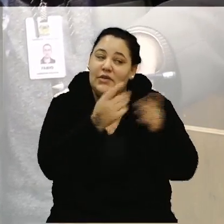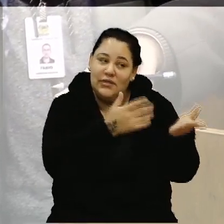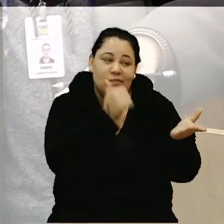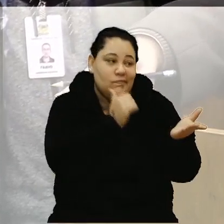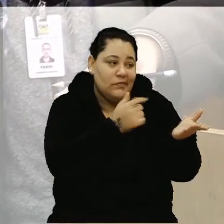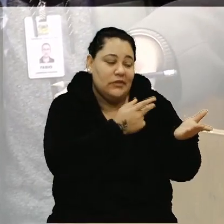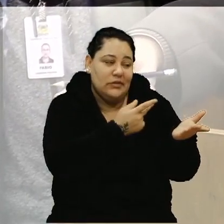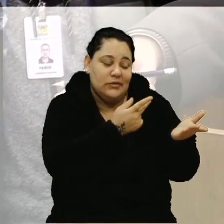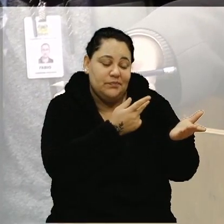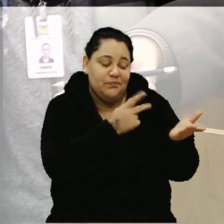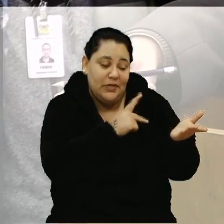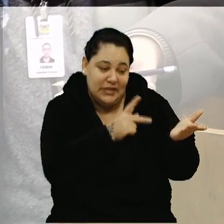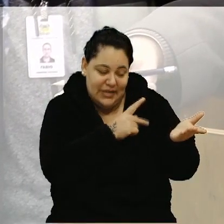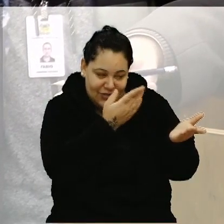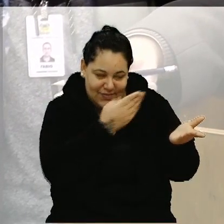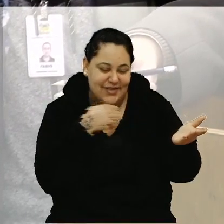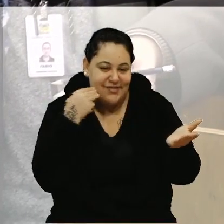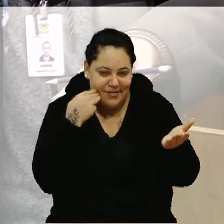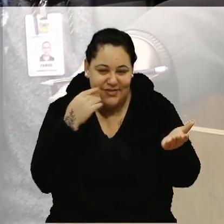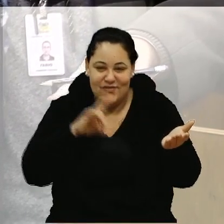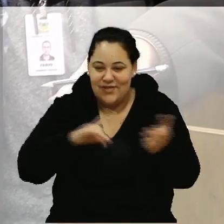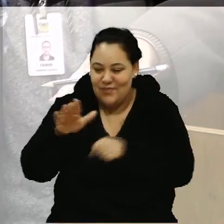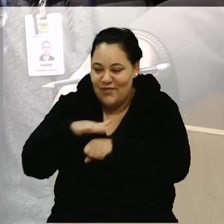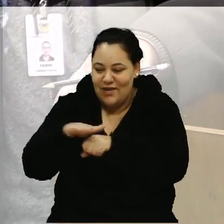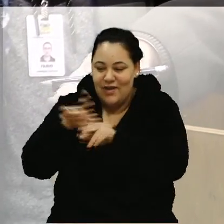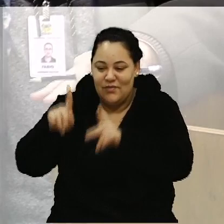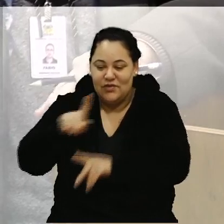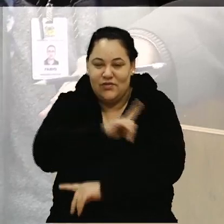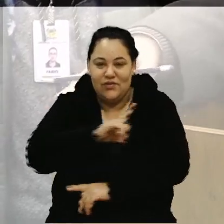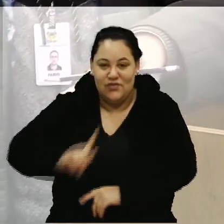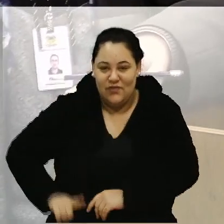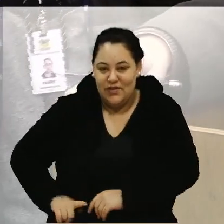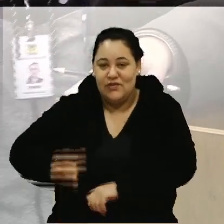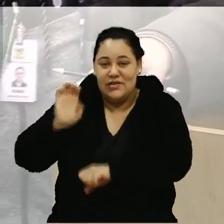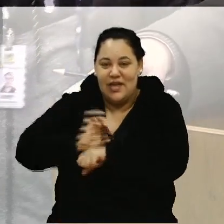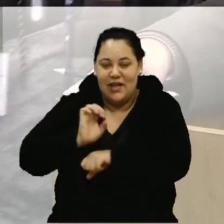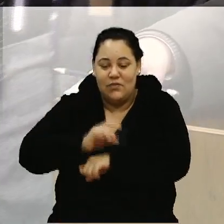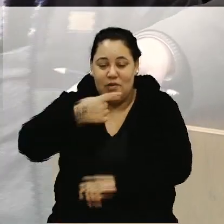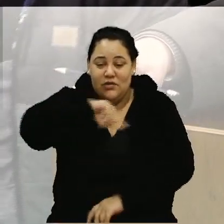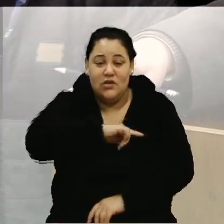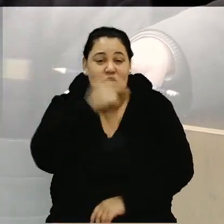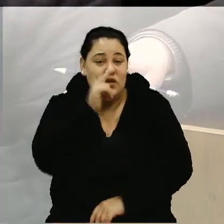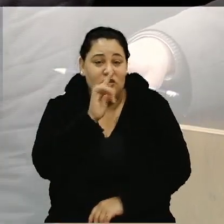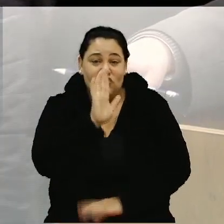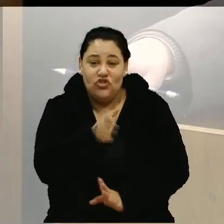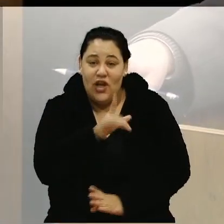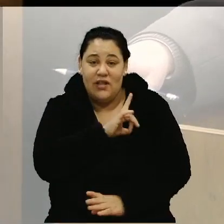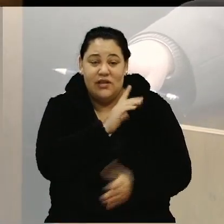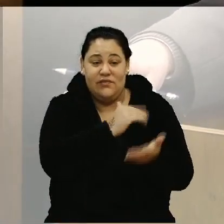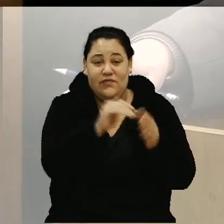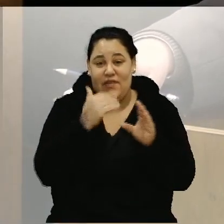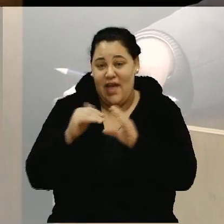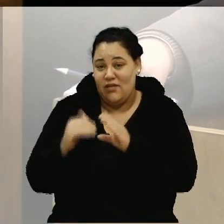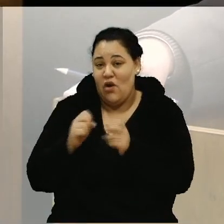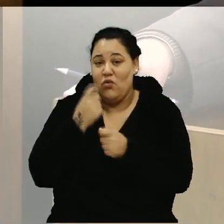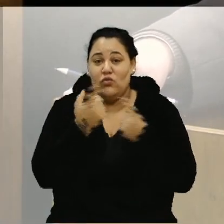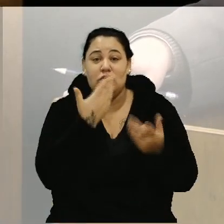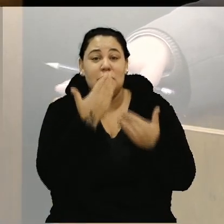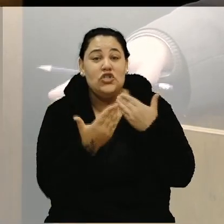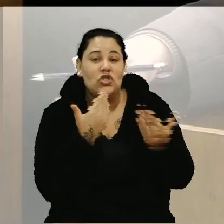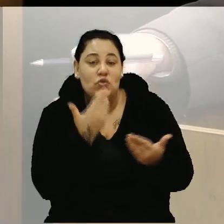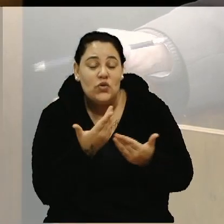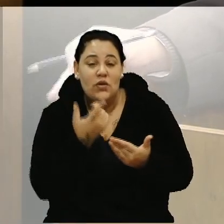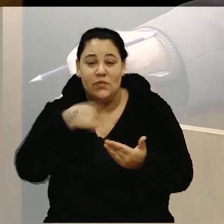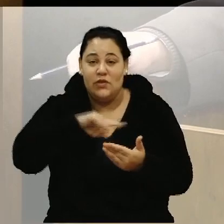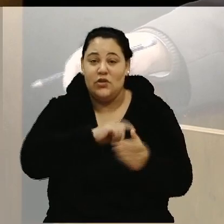ter uma conversa com o pessoal do governo do estado, para que a gente possa, já temos encaminhado algumas situações, para que a gente